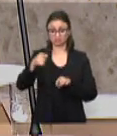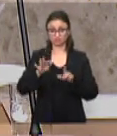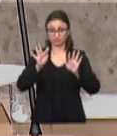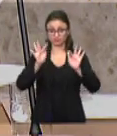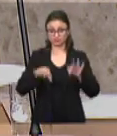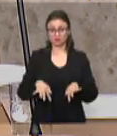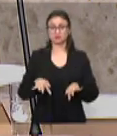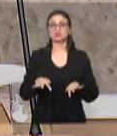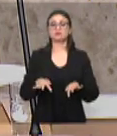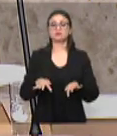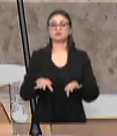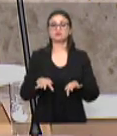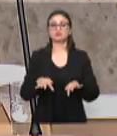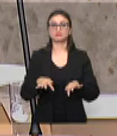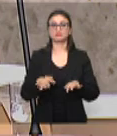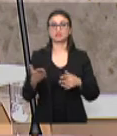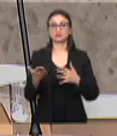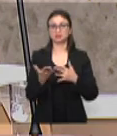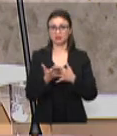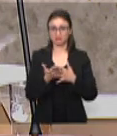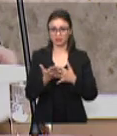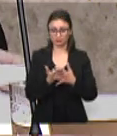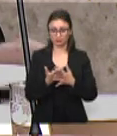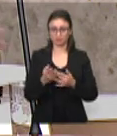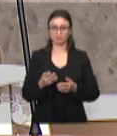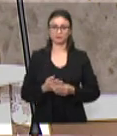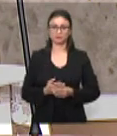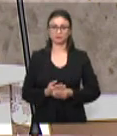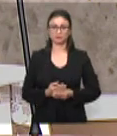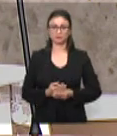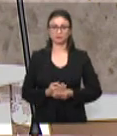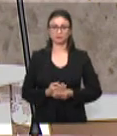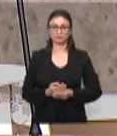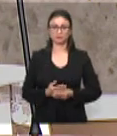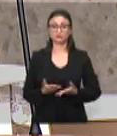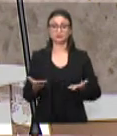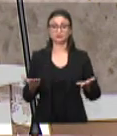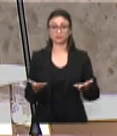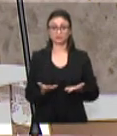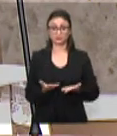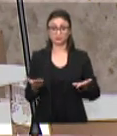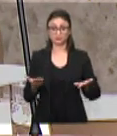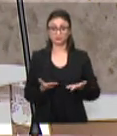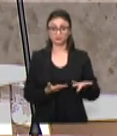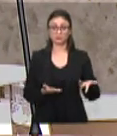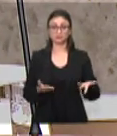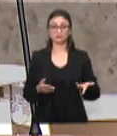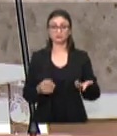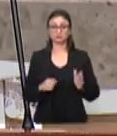nosso intervalo regimental. Suspensa a sessão.